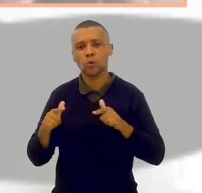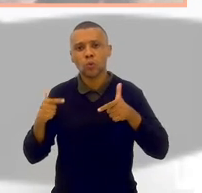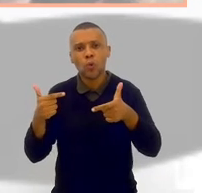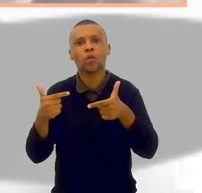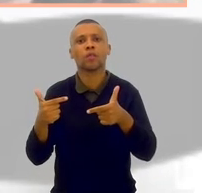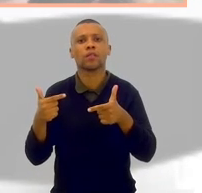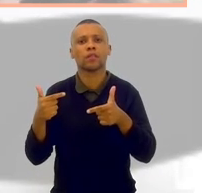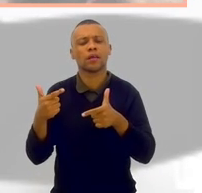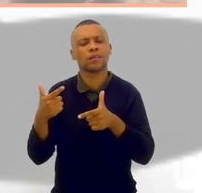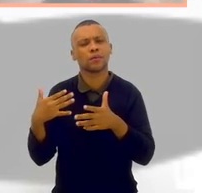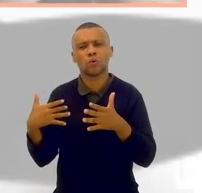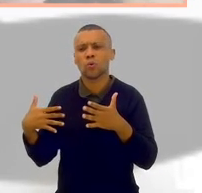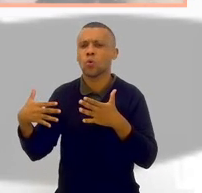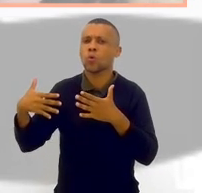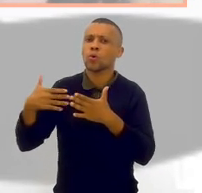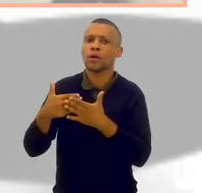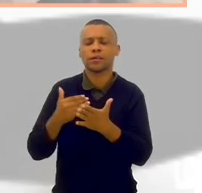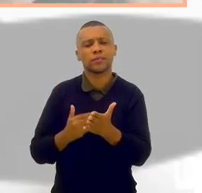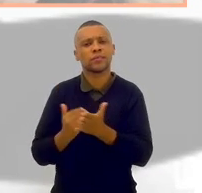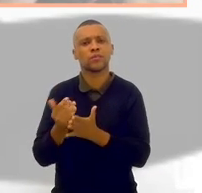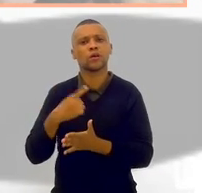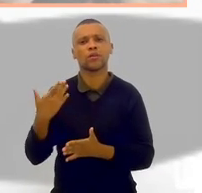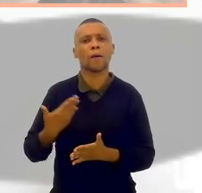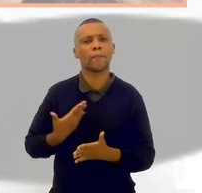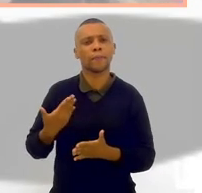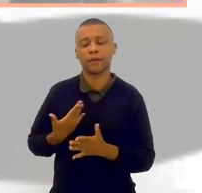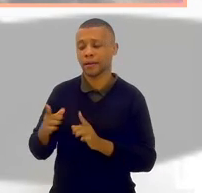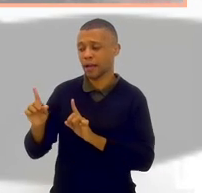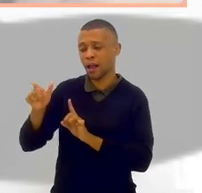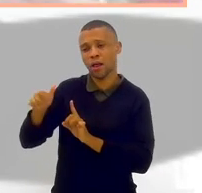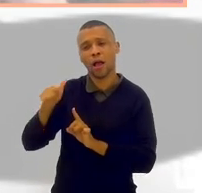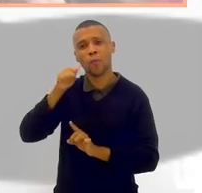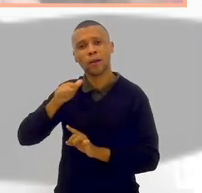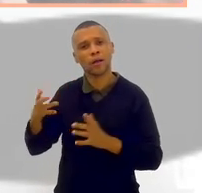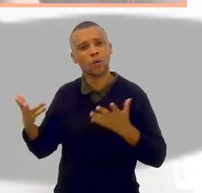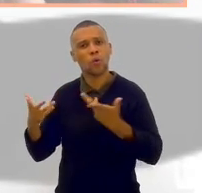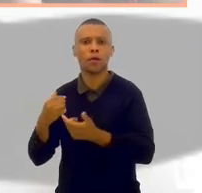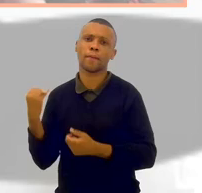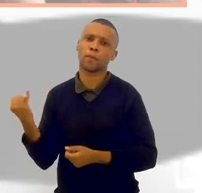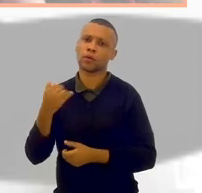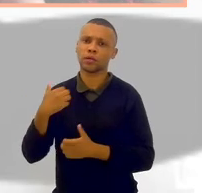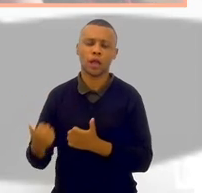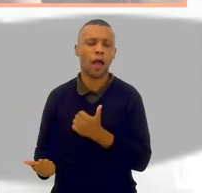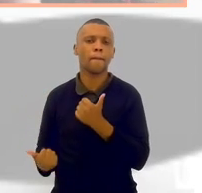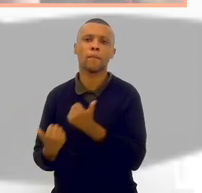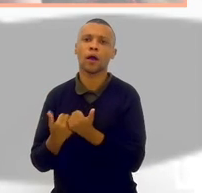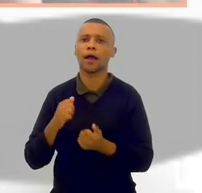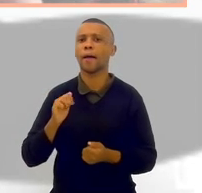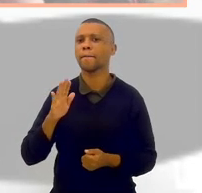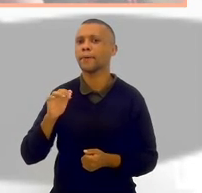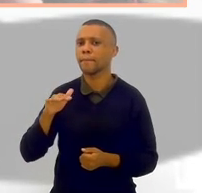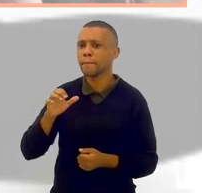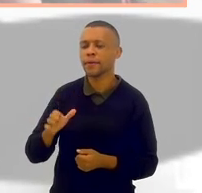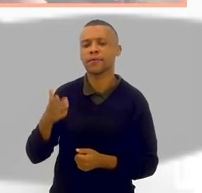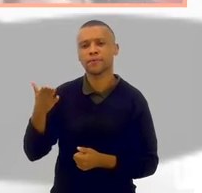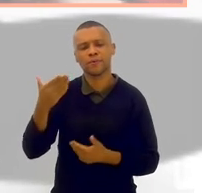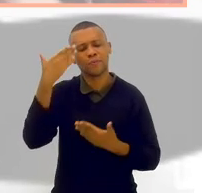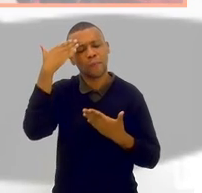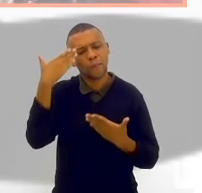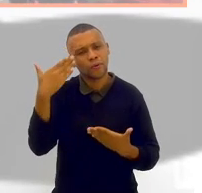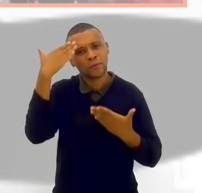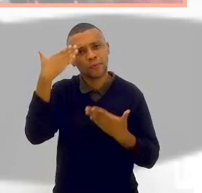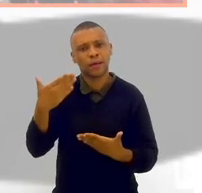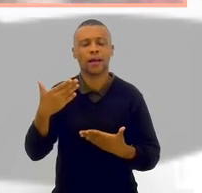as nossas loucuras desde a infância. Somos amigas e ela é uma mulher extraordinária e apoiadora da BIM e madrinha da